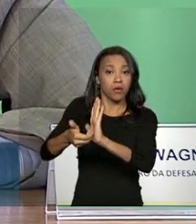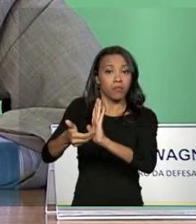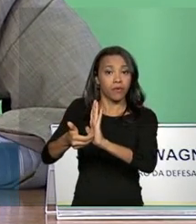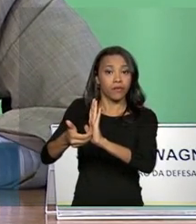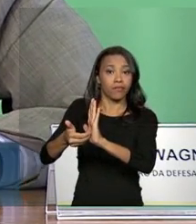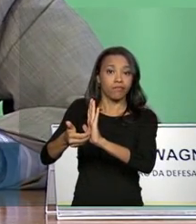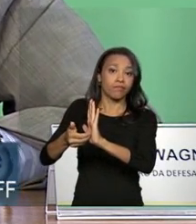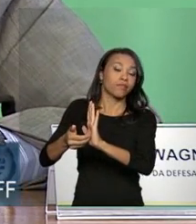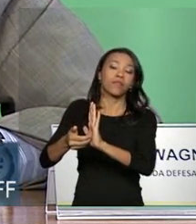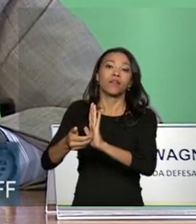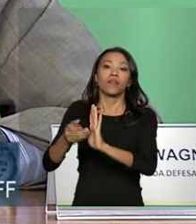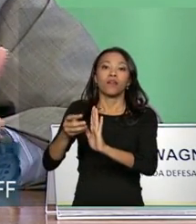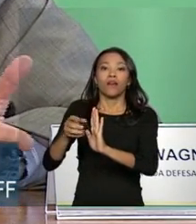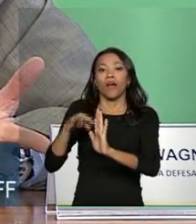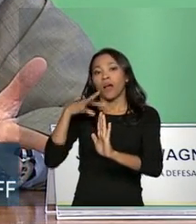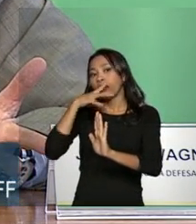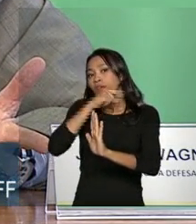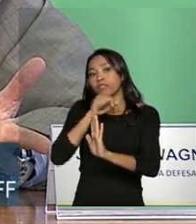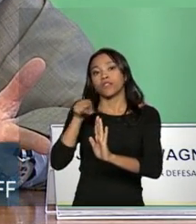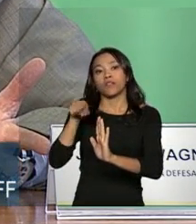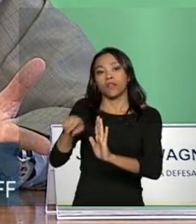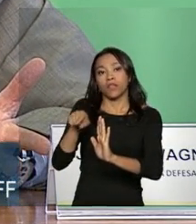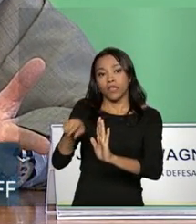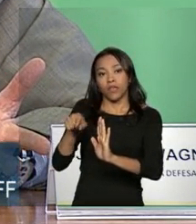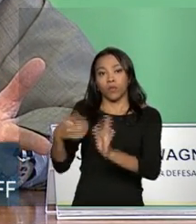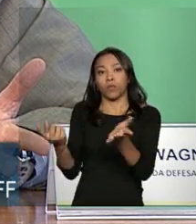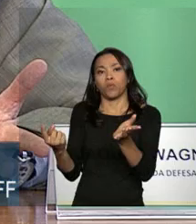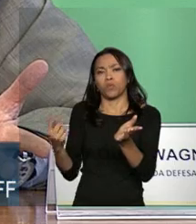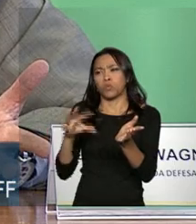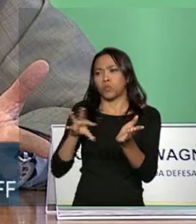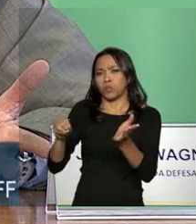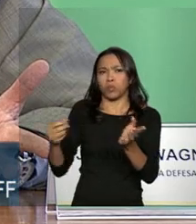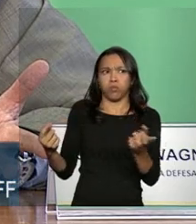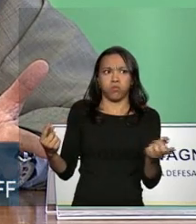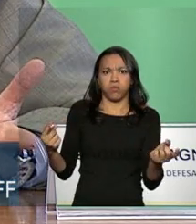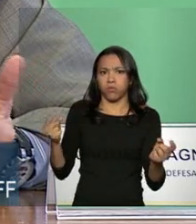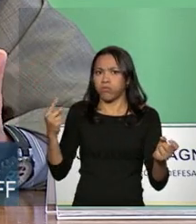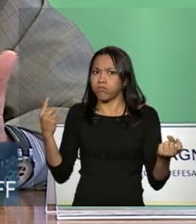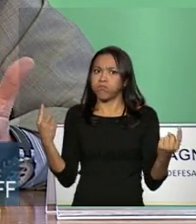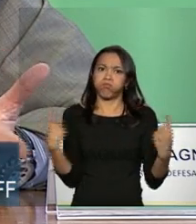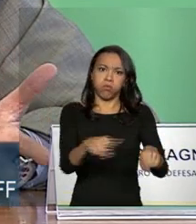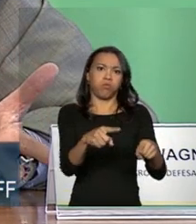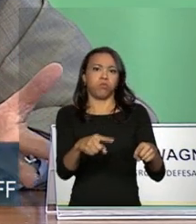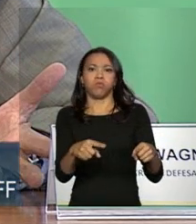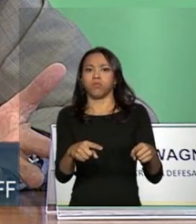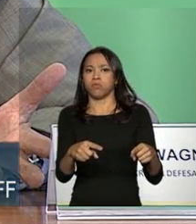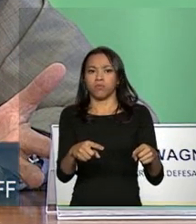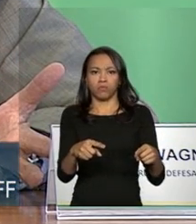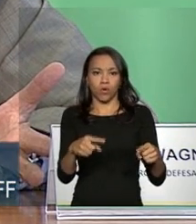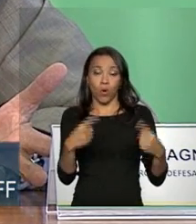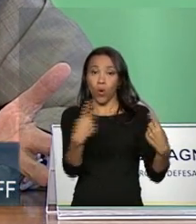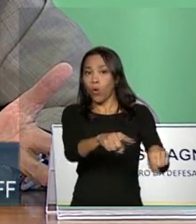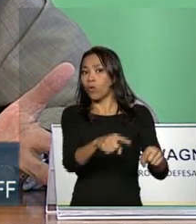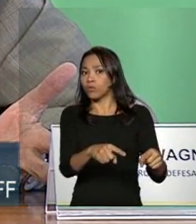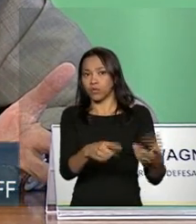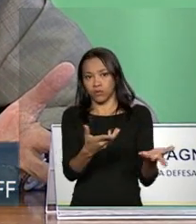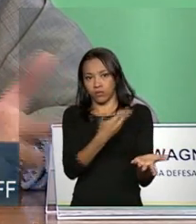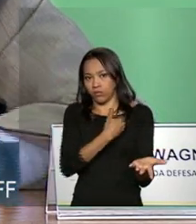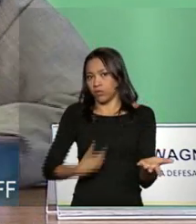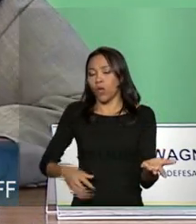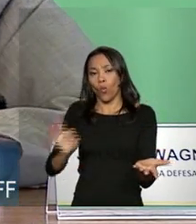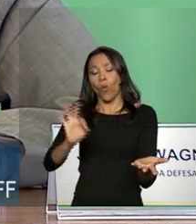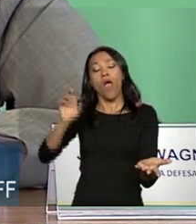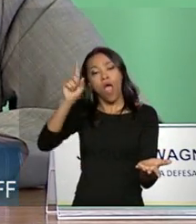exemplo, no bunker organizador da oposição. Eu acho que isso não é papel, isso é papel das lideranças